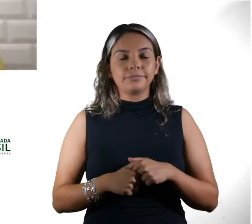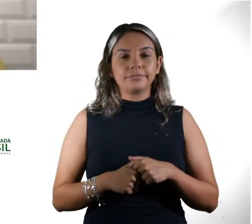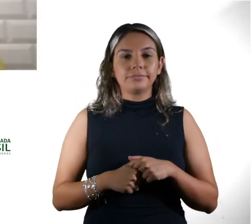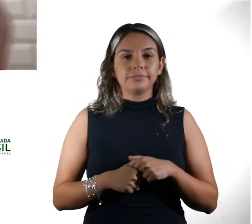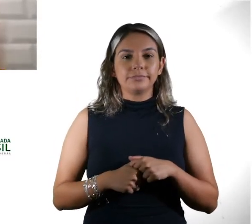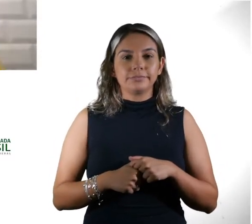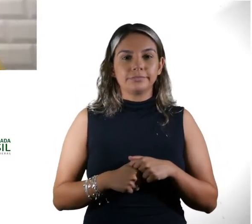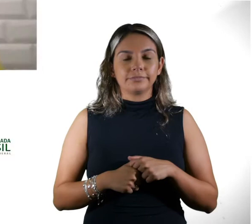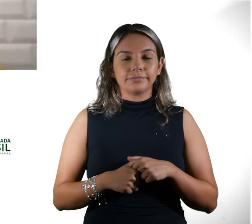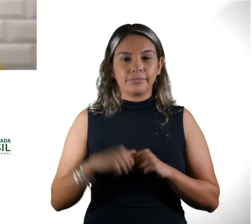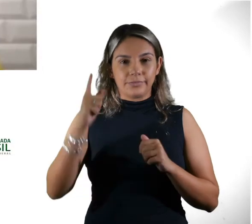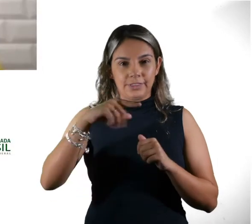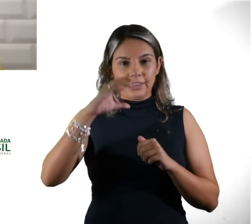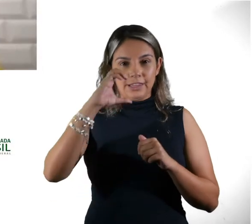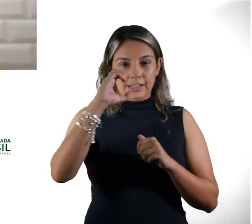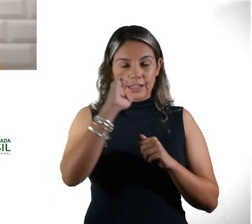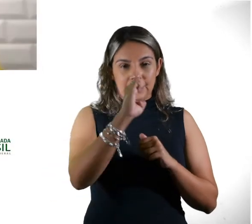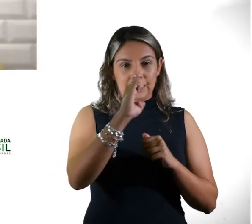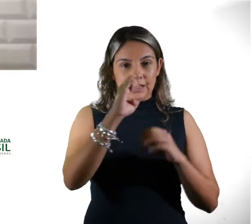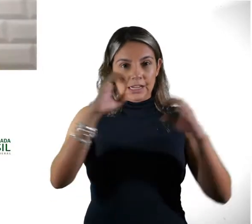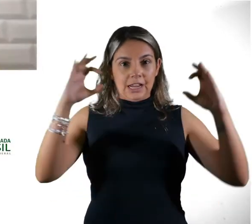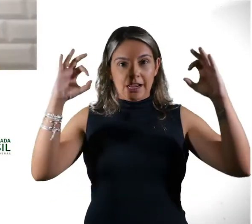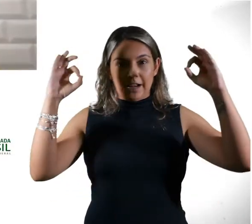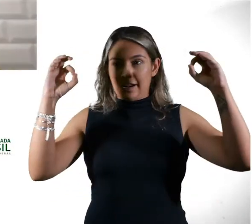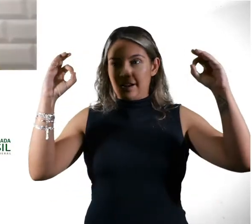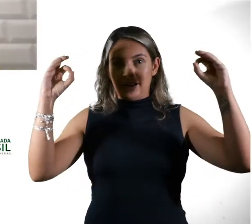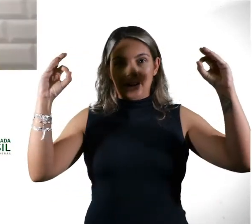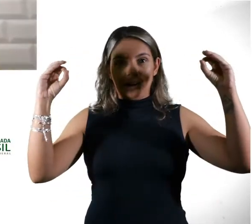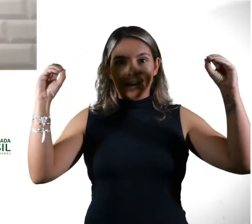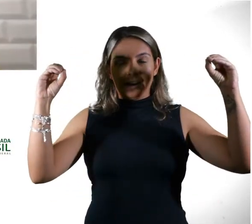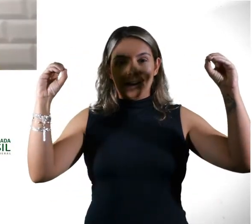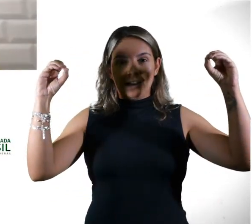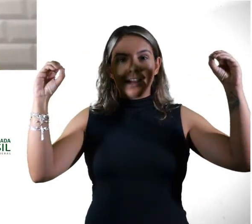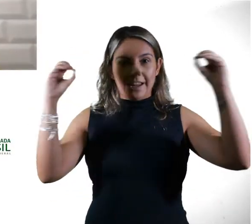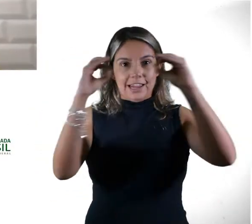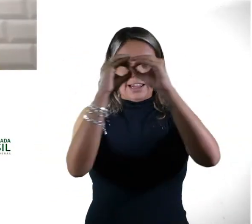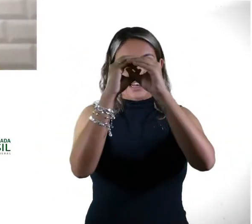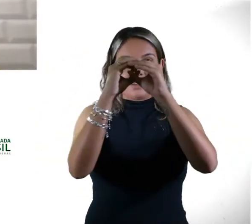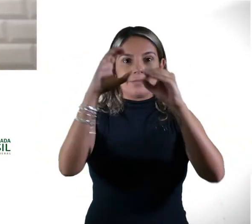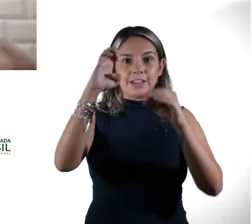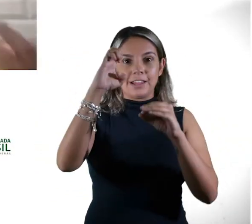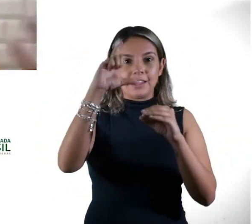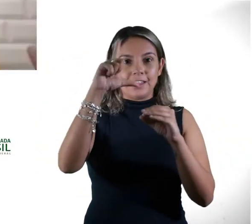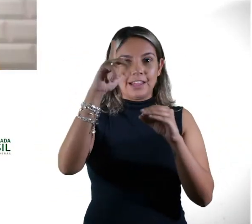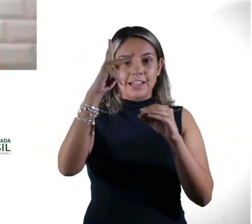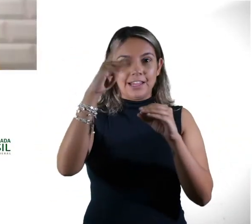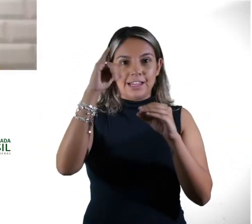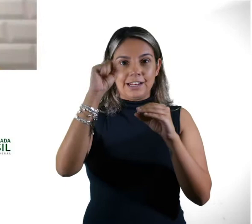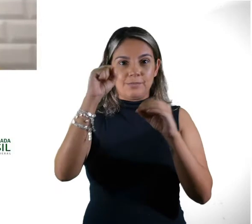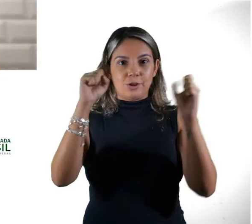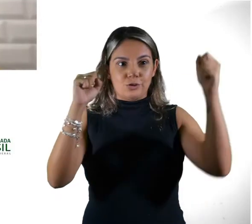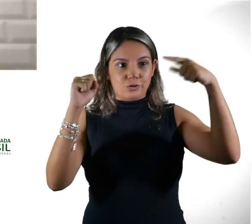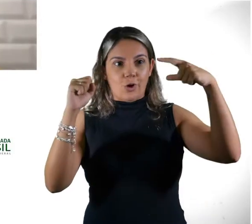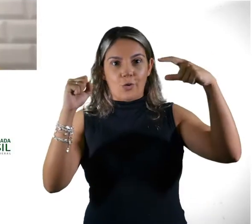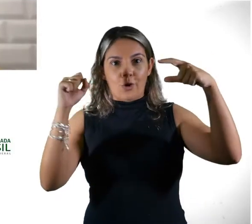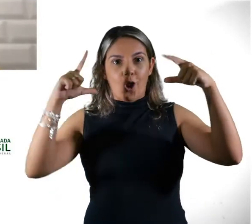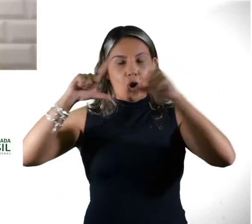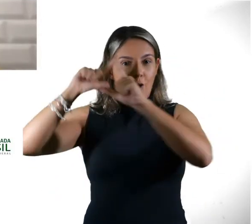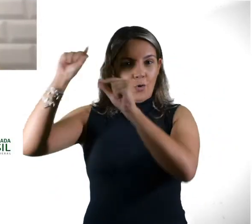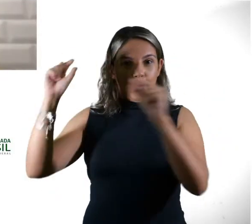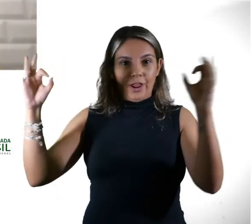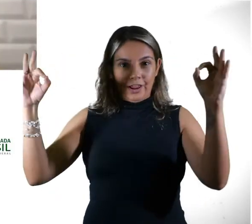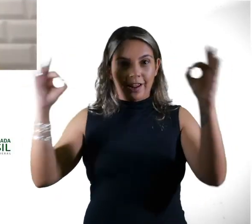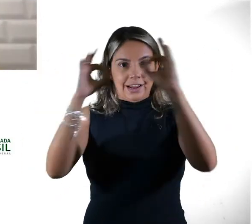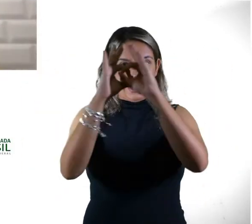e claro, o eclipse foi visto, é uma maneira estranha de falar do eclipse, mas enfim, foi testemunhado. Foi não visto, né? Foi